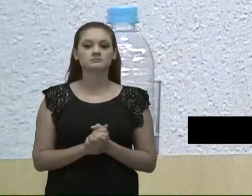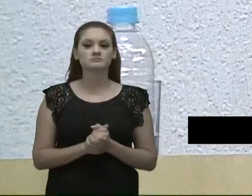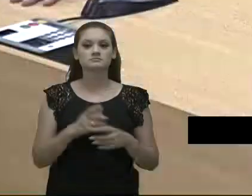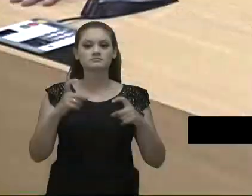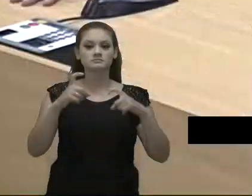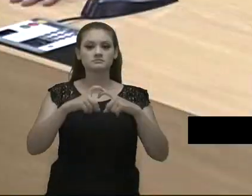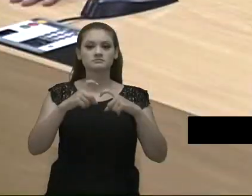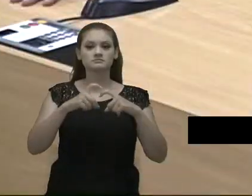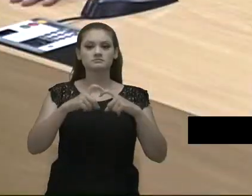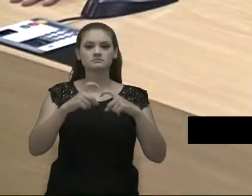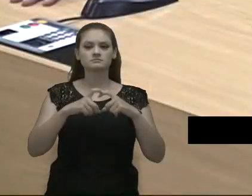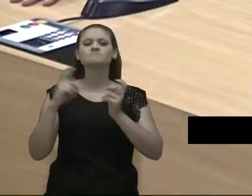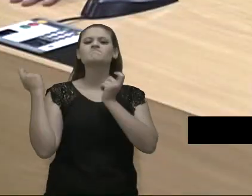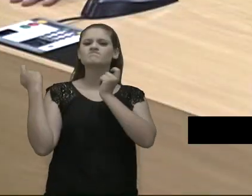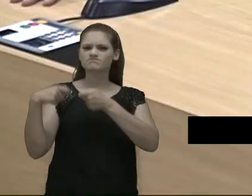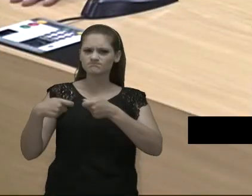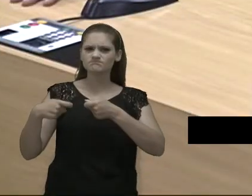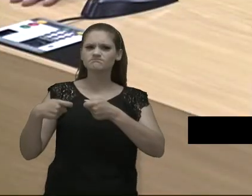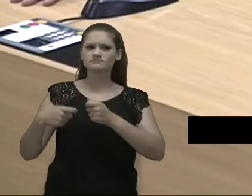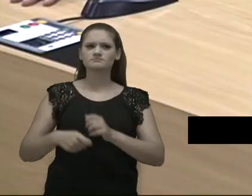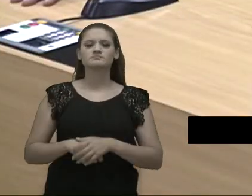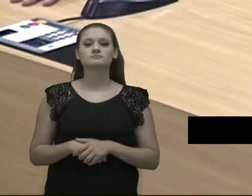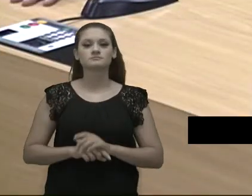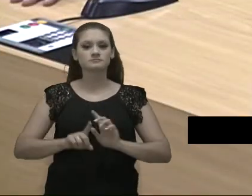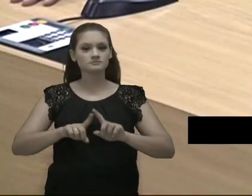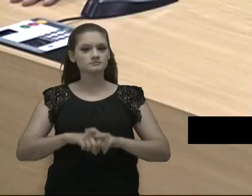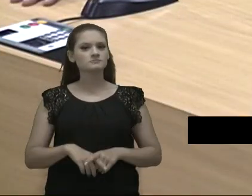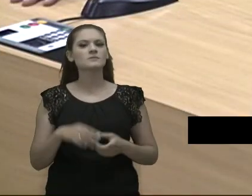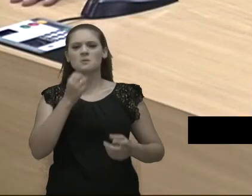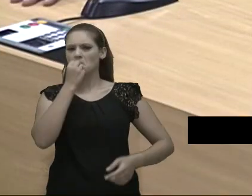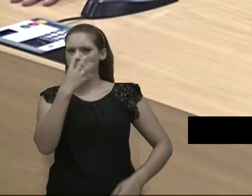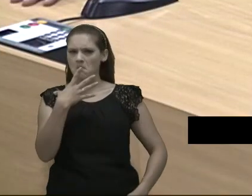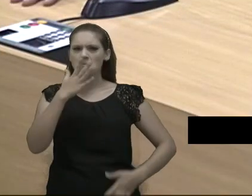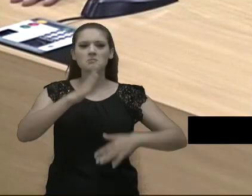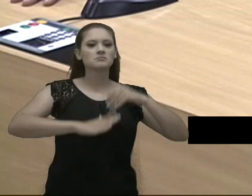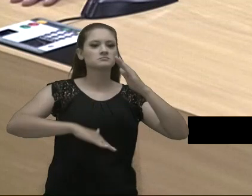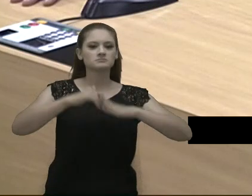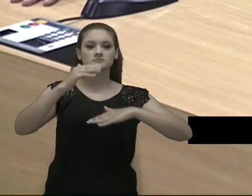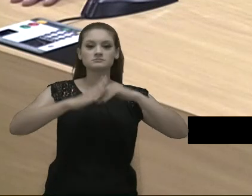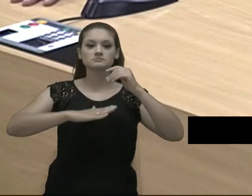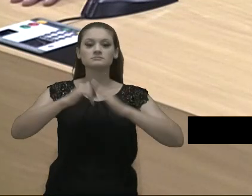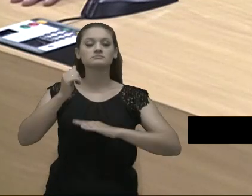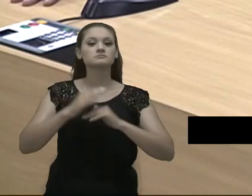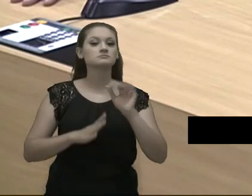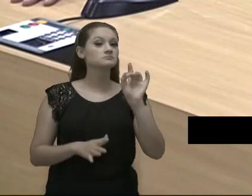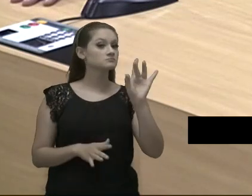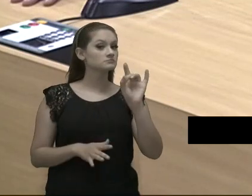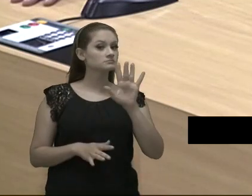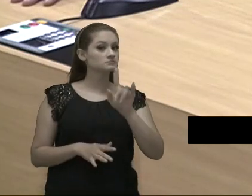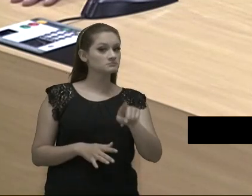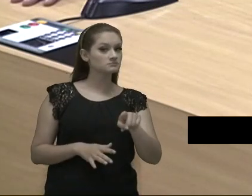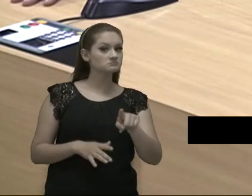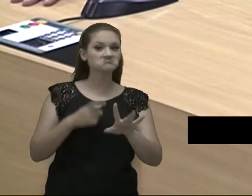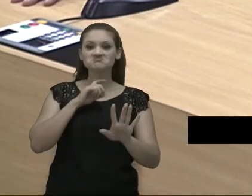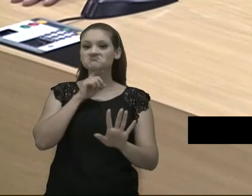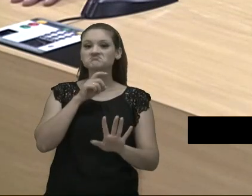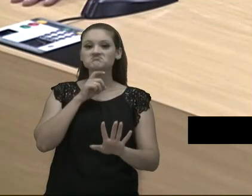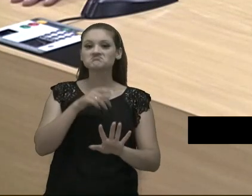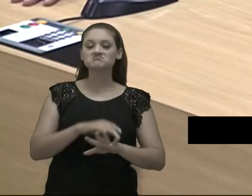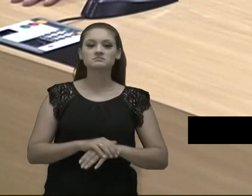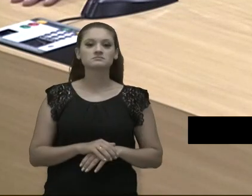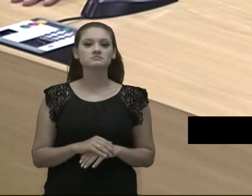médica e muito competente. Uma excelente profissional. Só ela, mais ninguém? Que o senhor tem